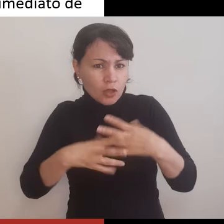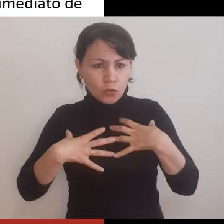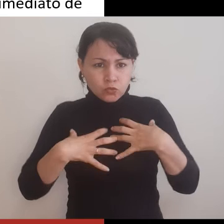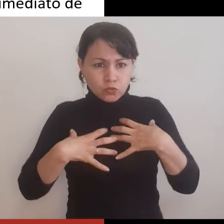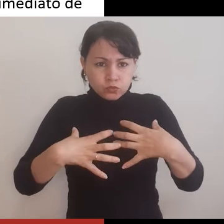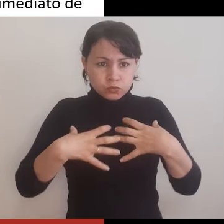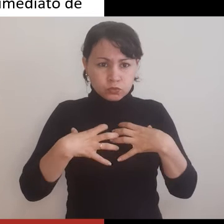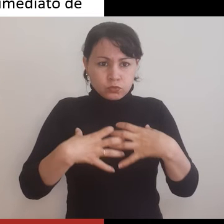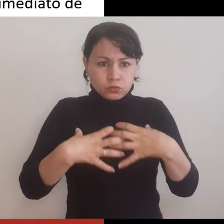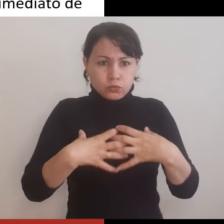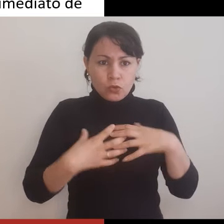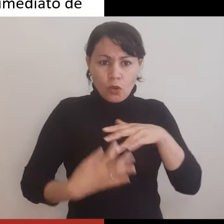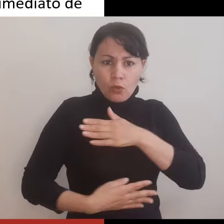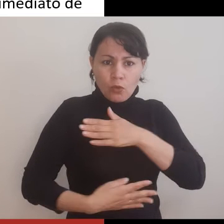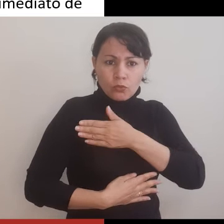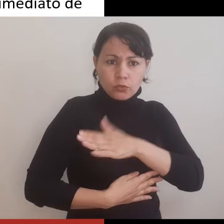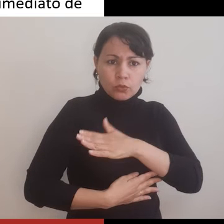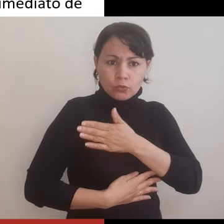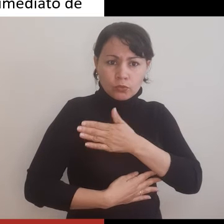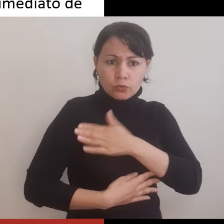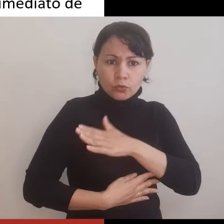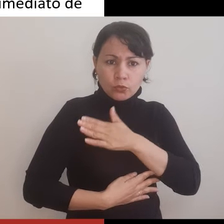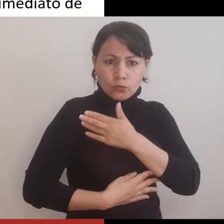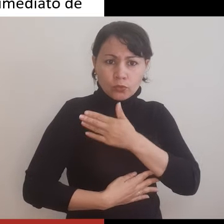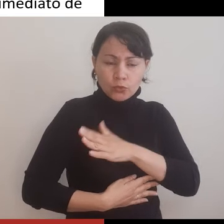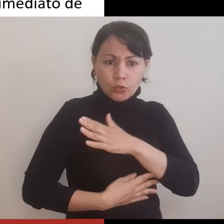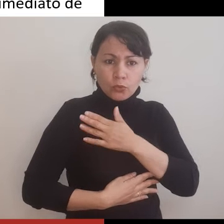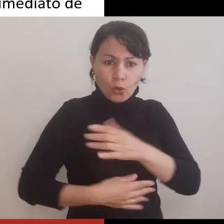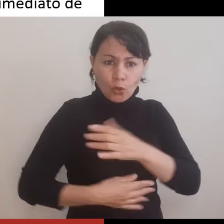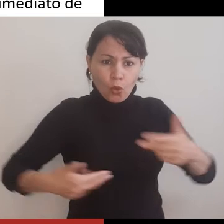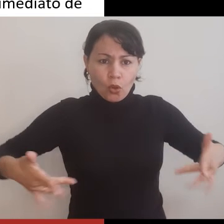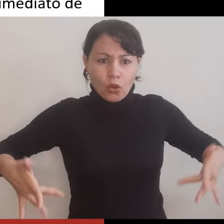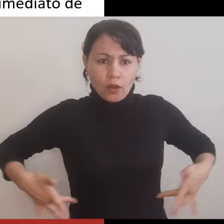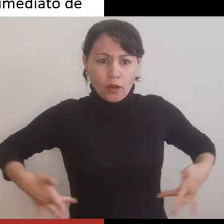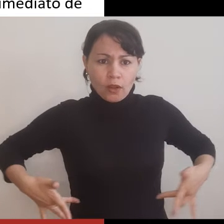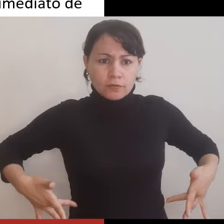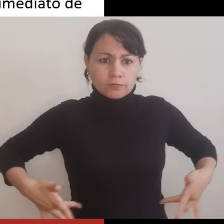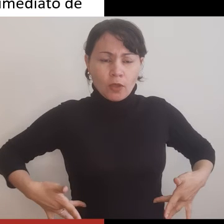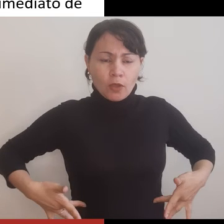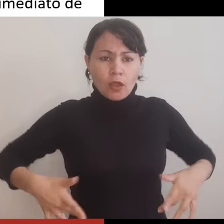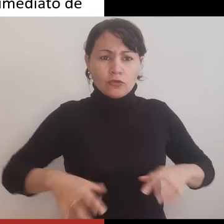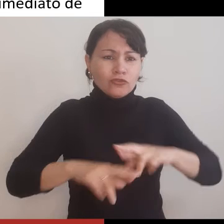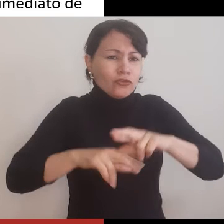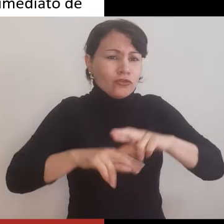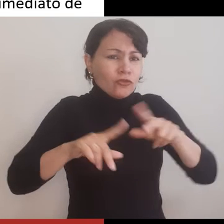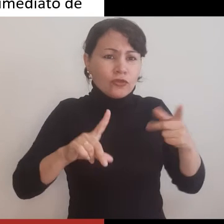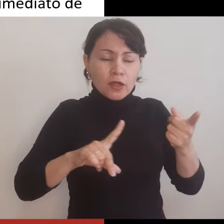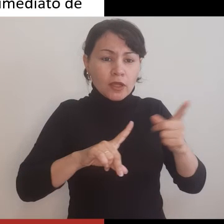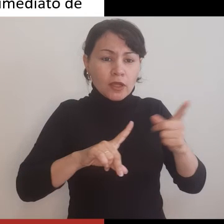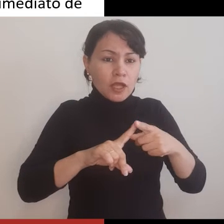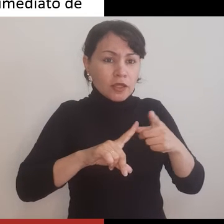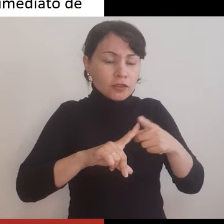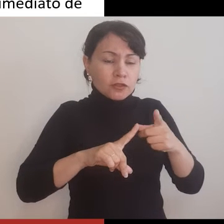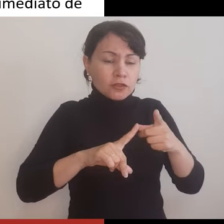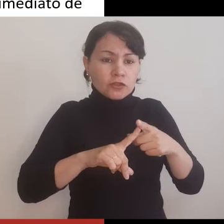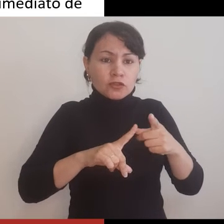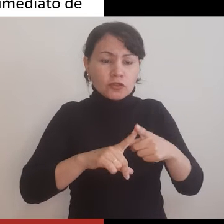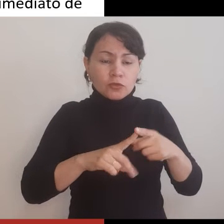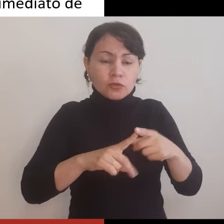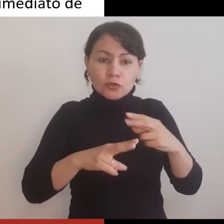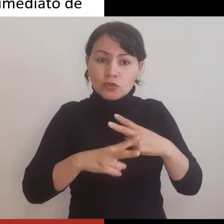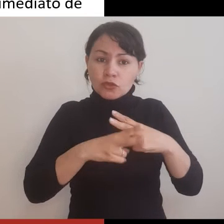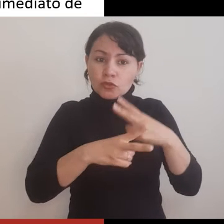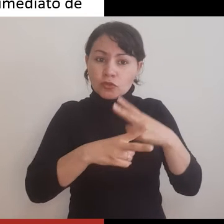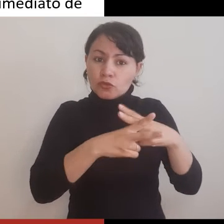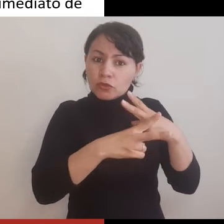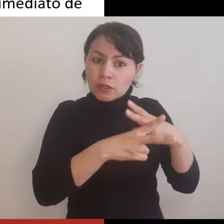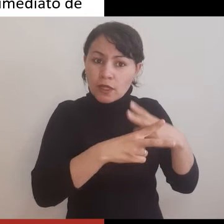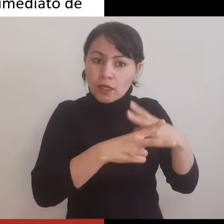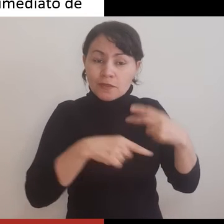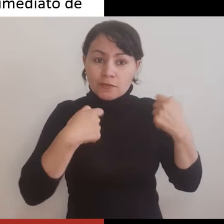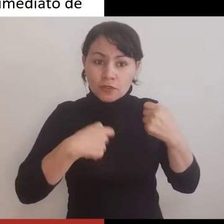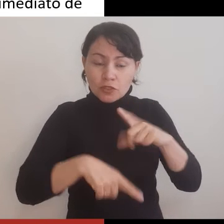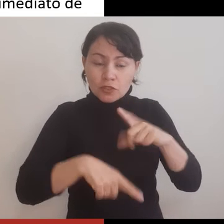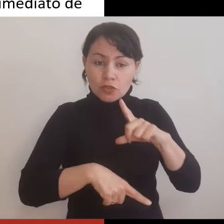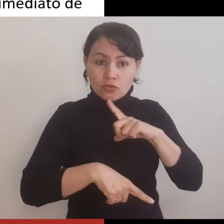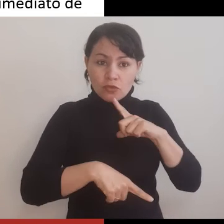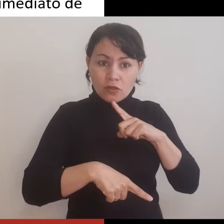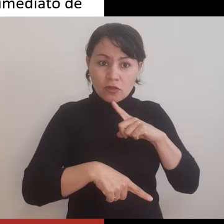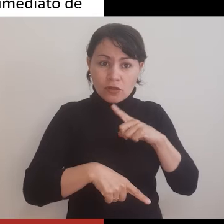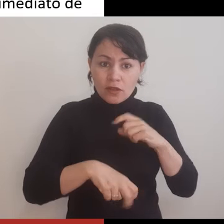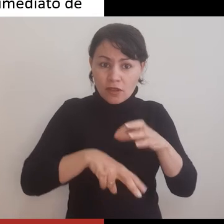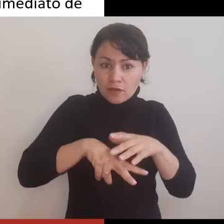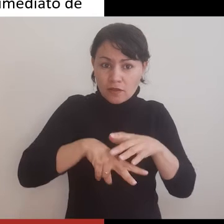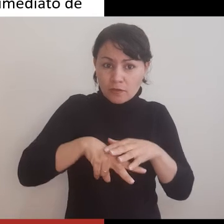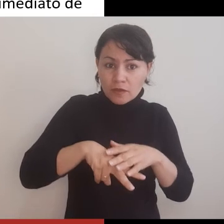respiratório, cardiológico, renal, enfim, dos vários sistemas, e muitas das vezes